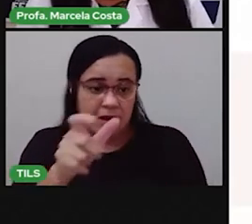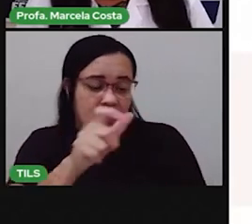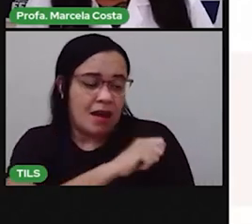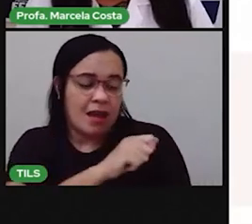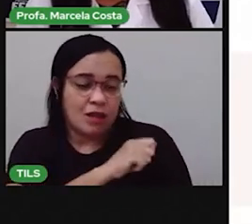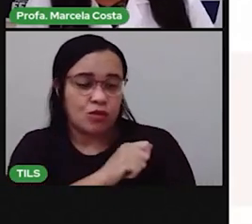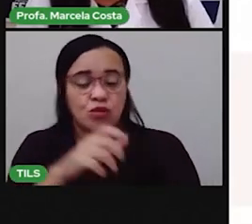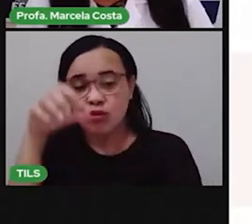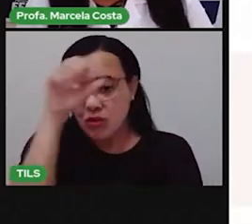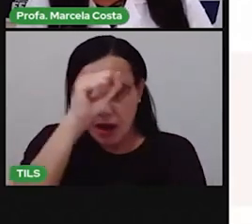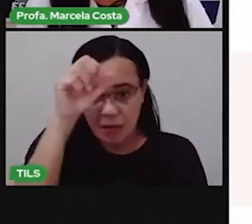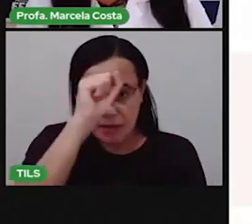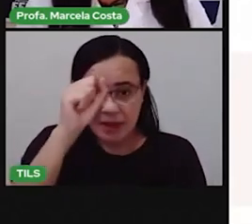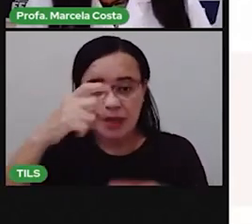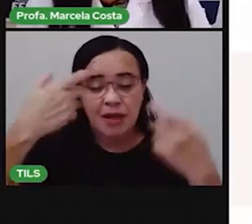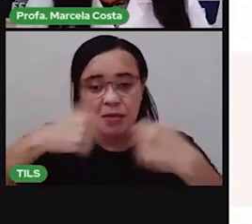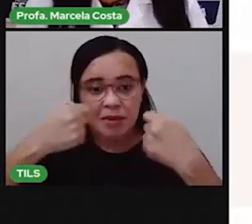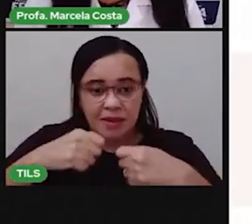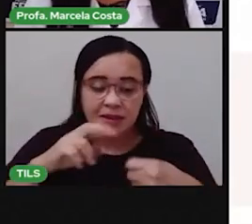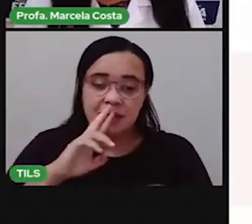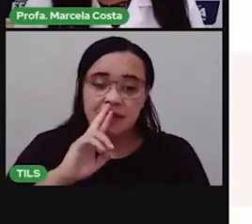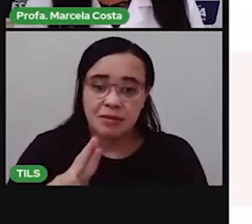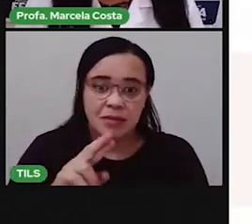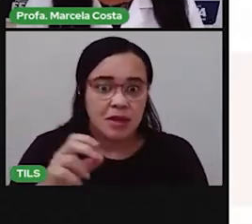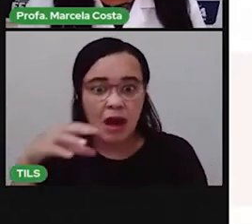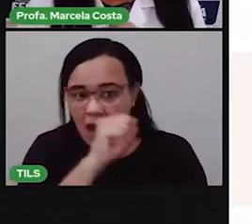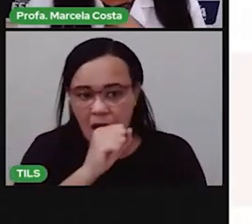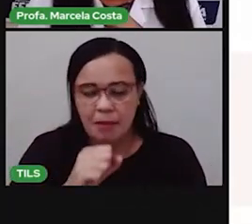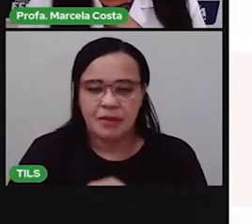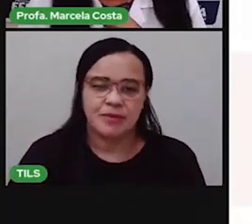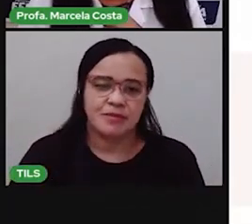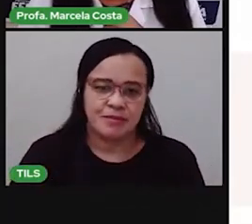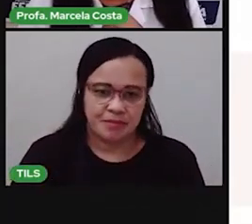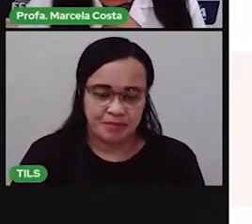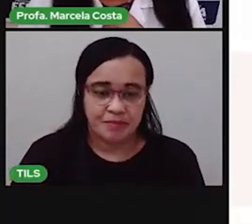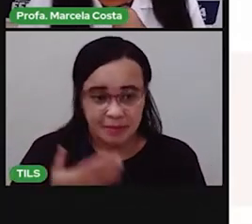As prendas geralmente são